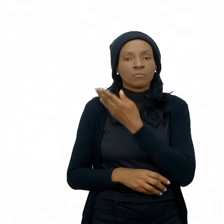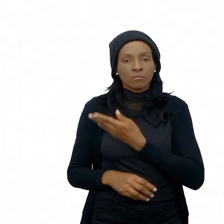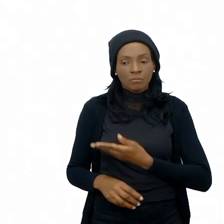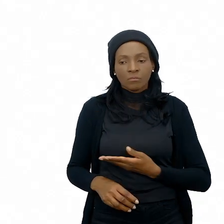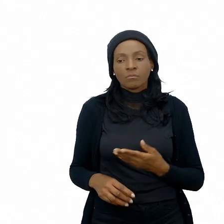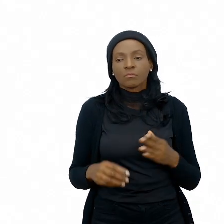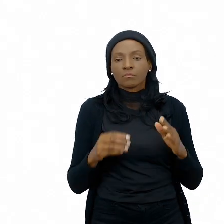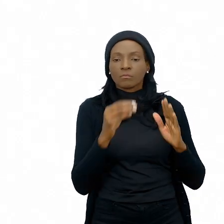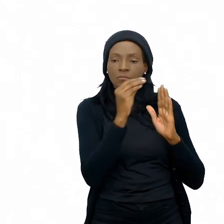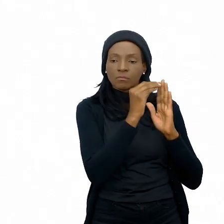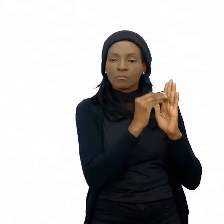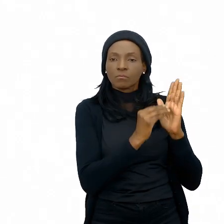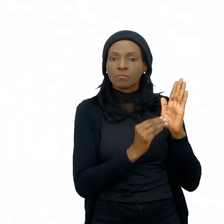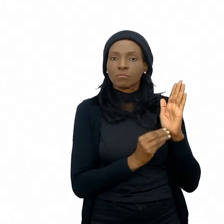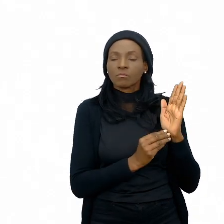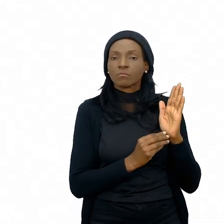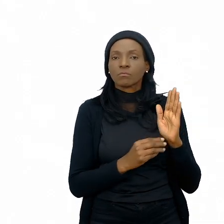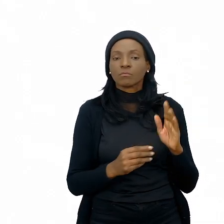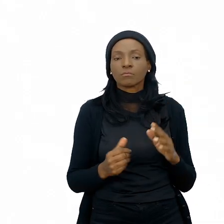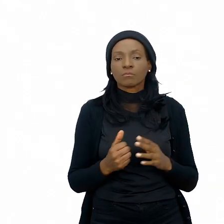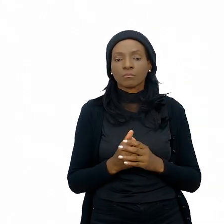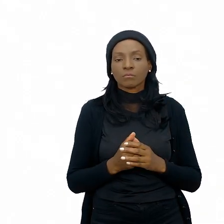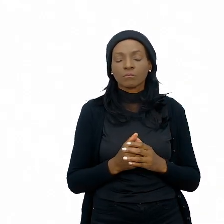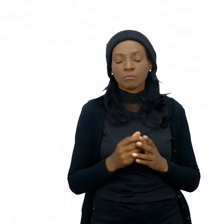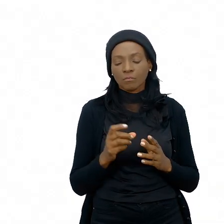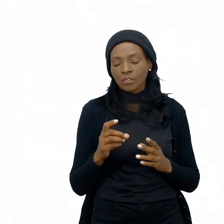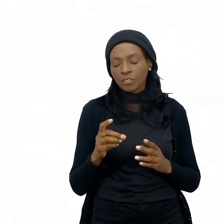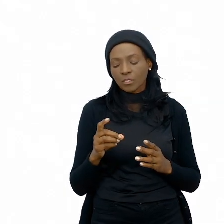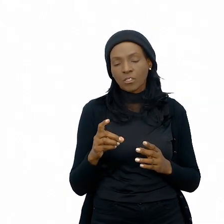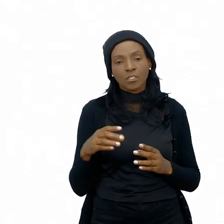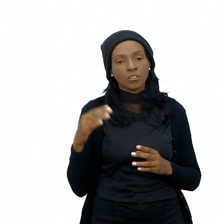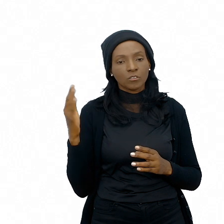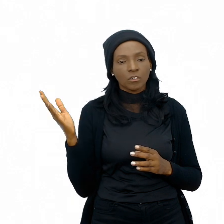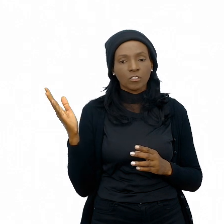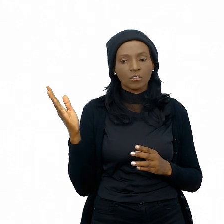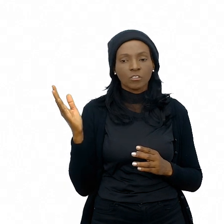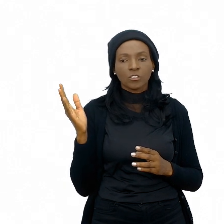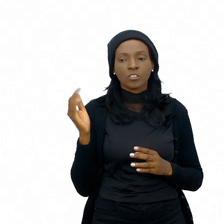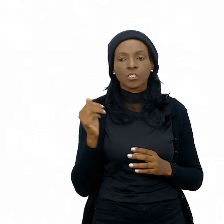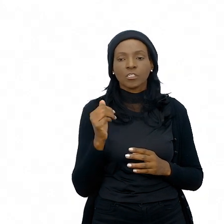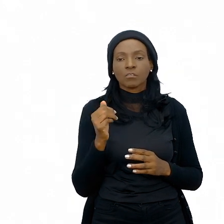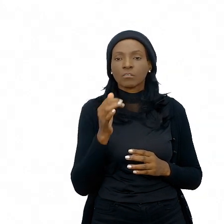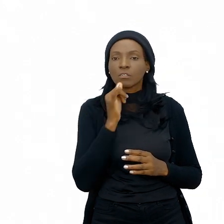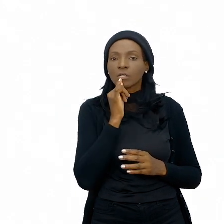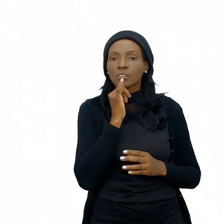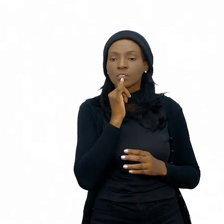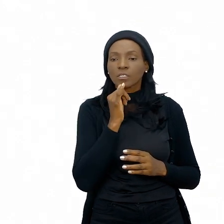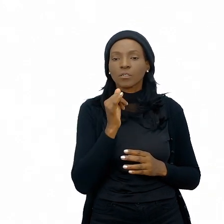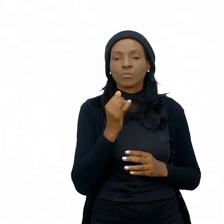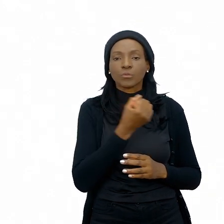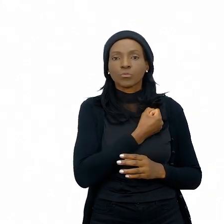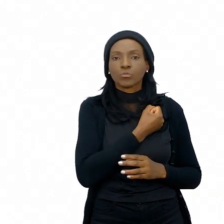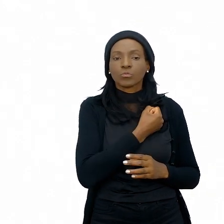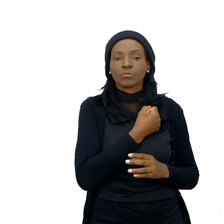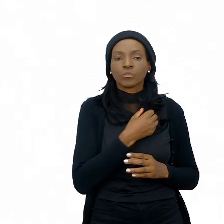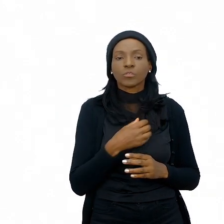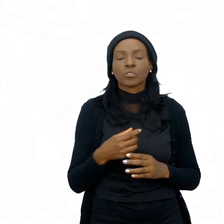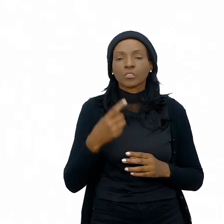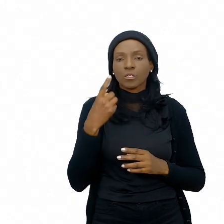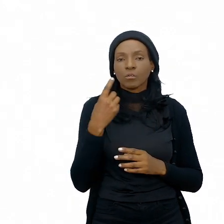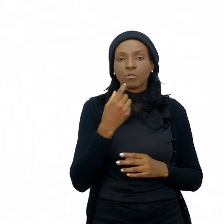a lista e, do seu lado direito, exemplos desses números. Então, a categoria